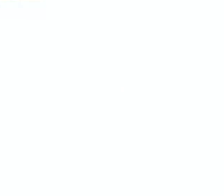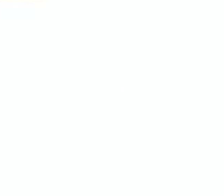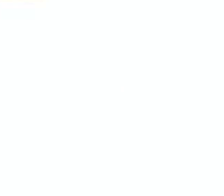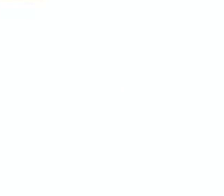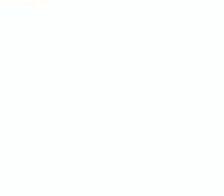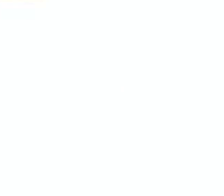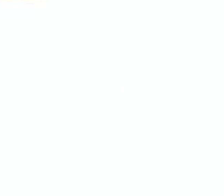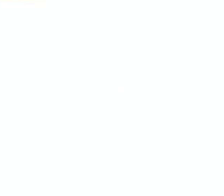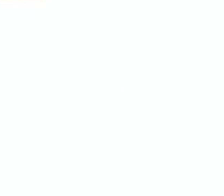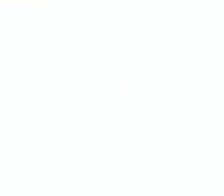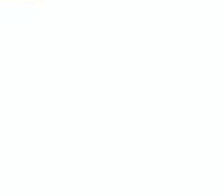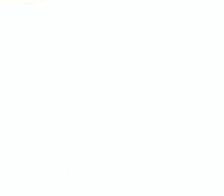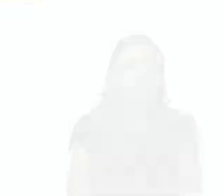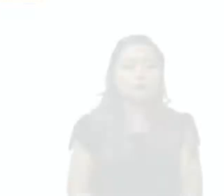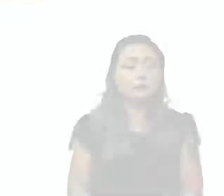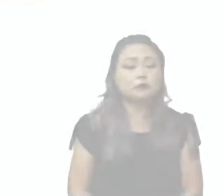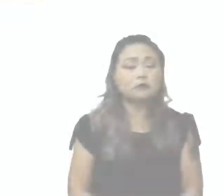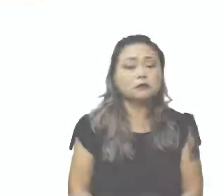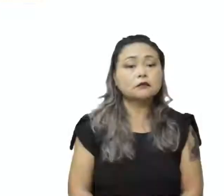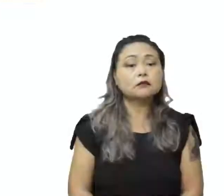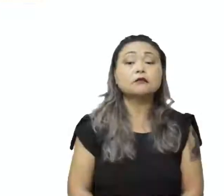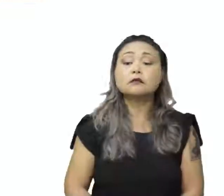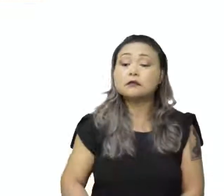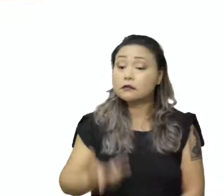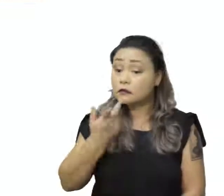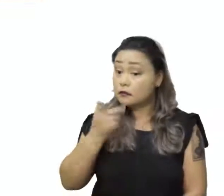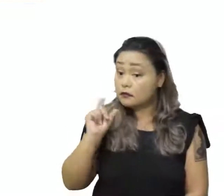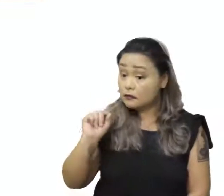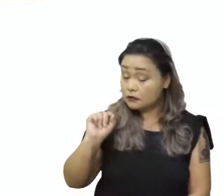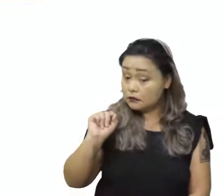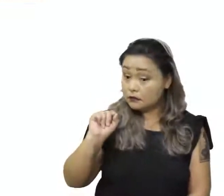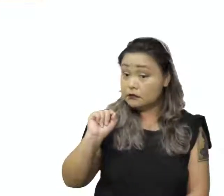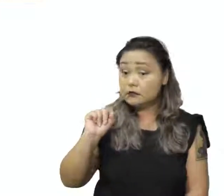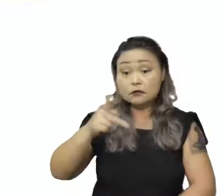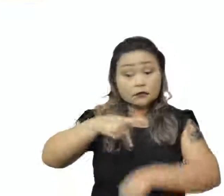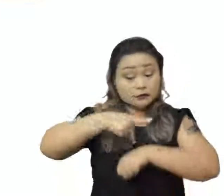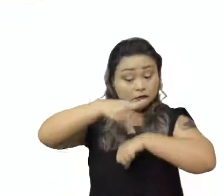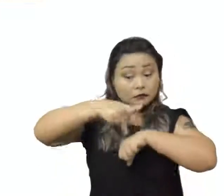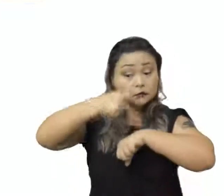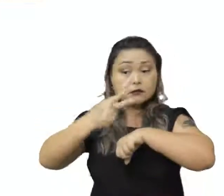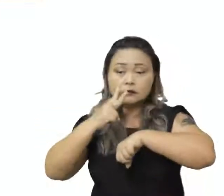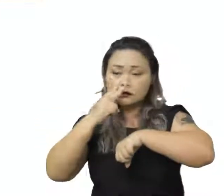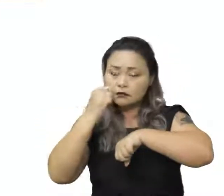Portanto, aí nós estamos falando de quem? De uma potência